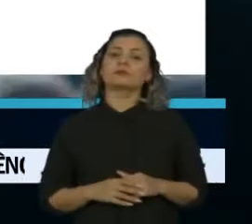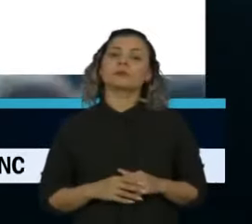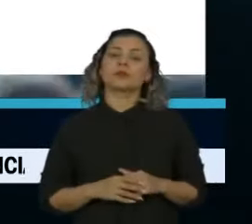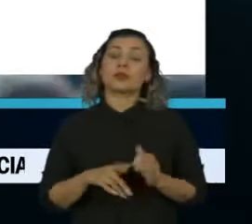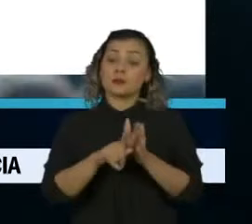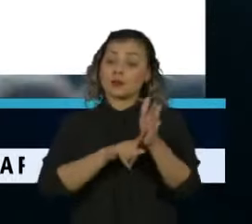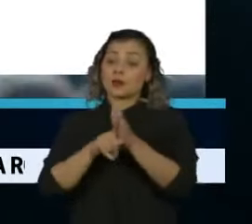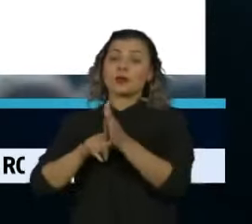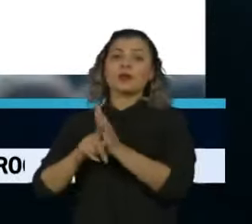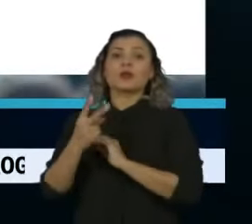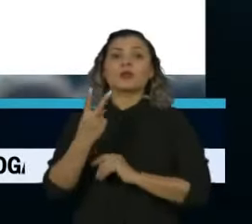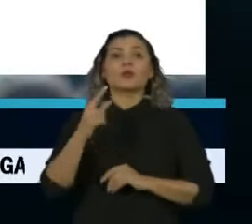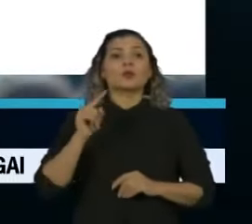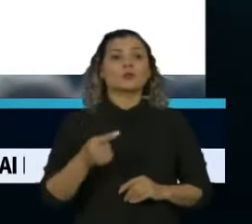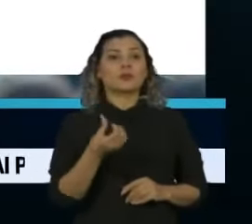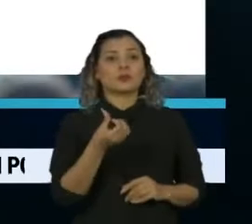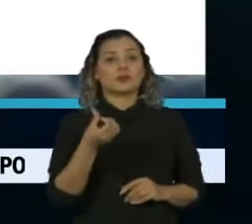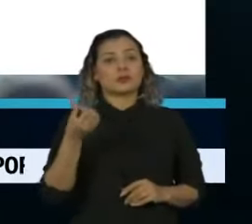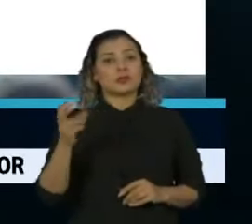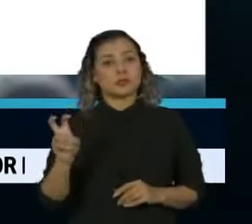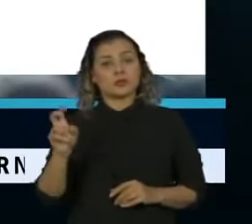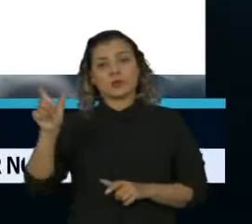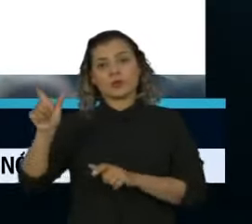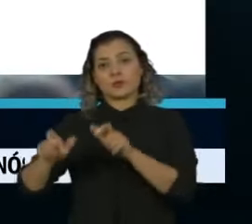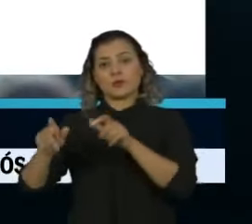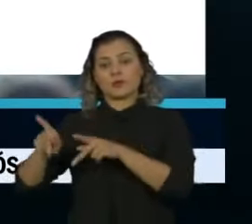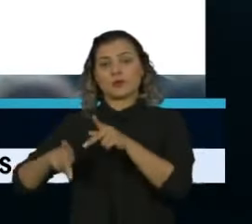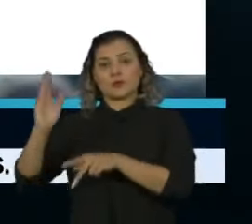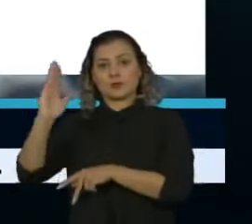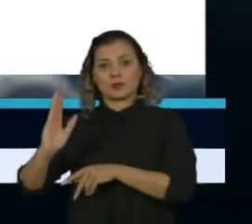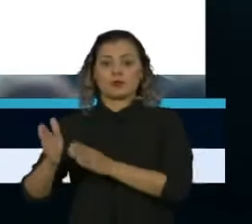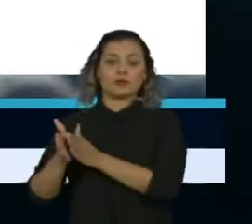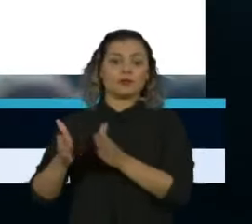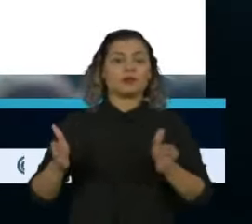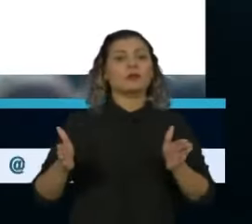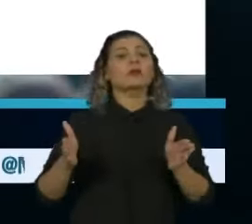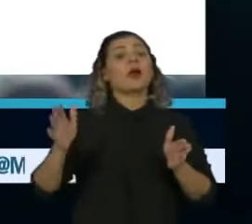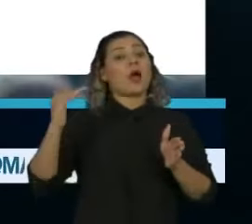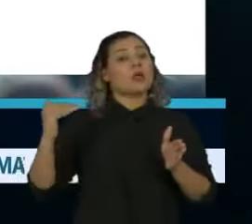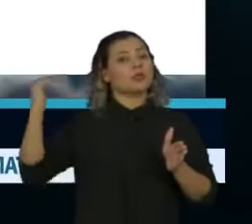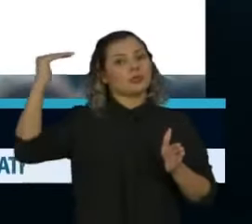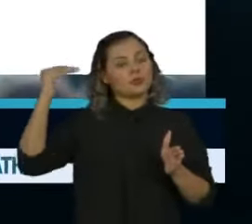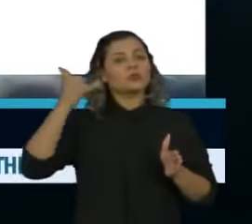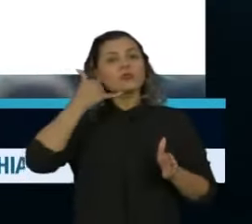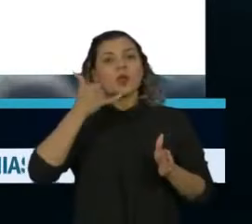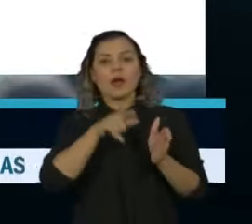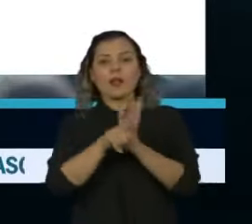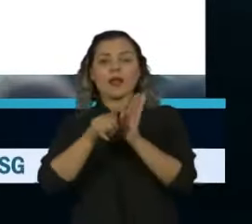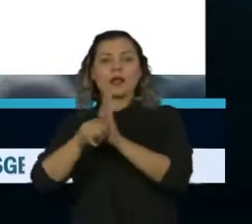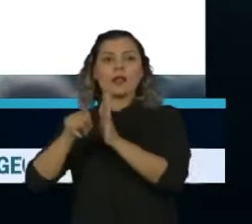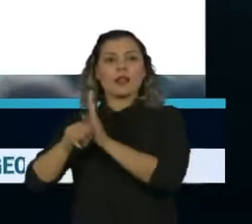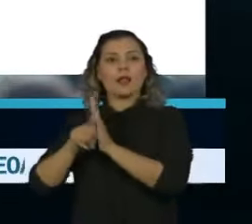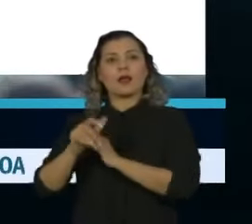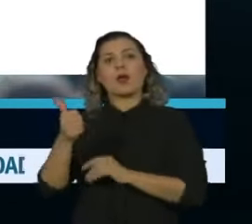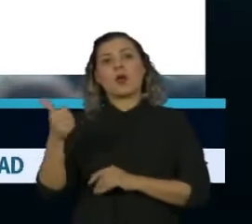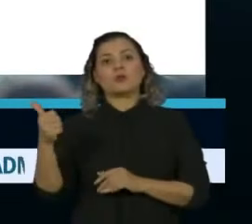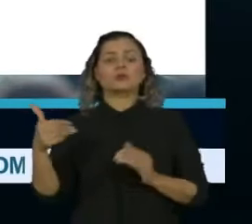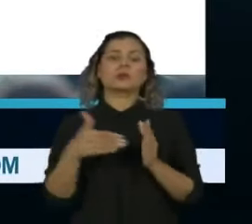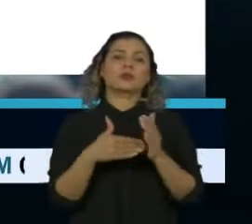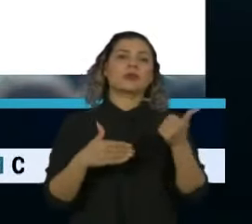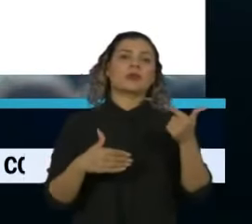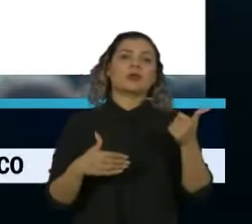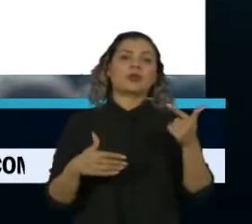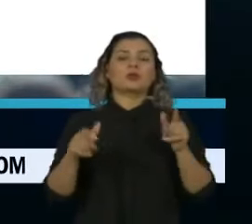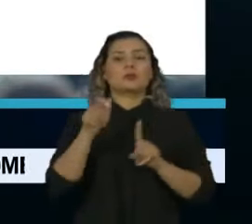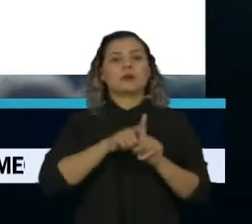Datafolha ouviu 2.065 brasileiros adultos de todas as regiões por celular nos dias 11 e 12 de